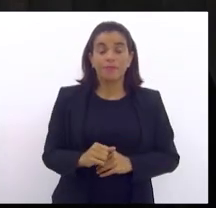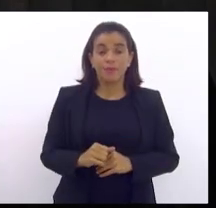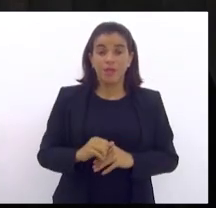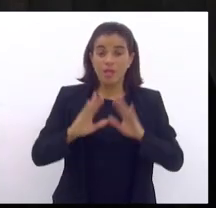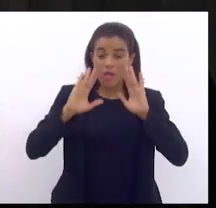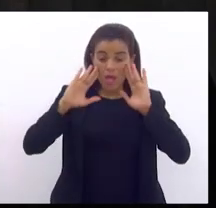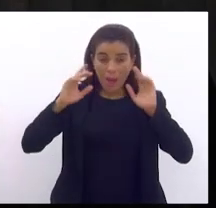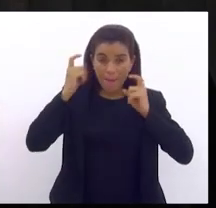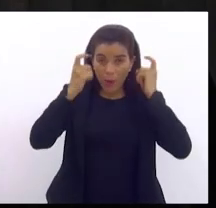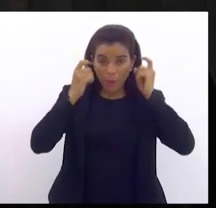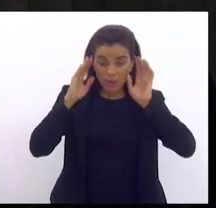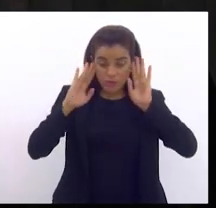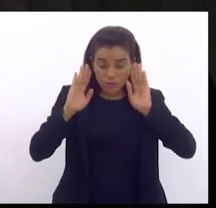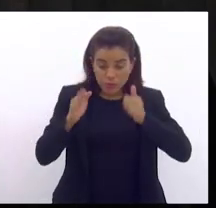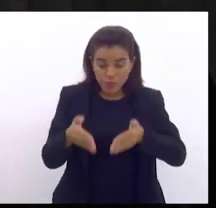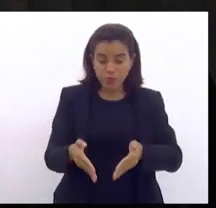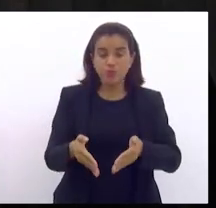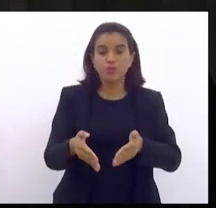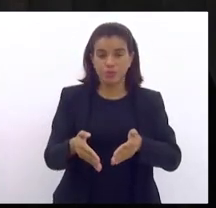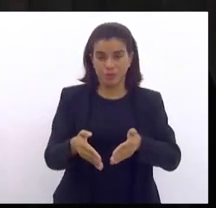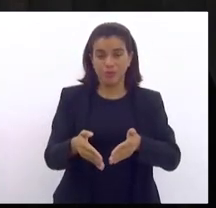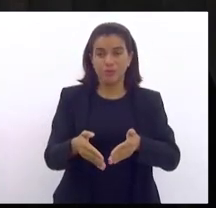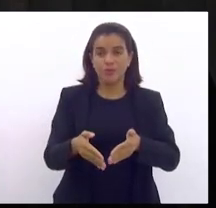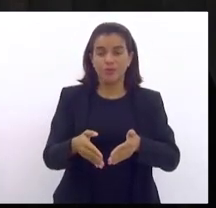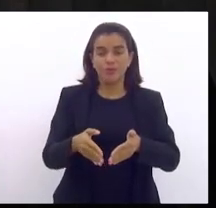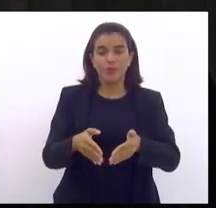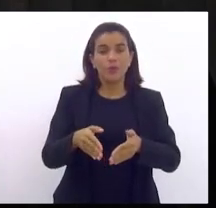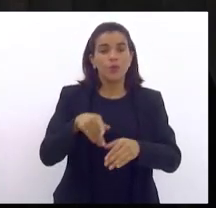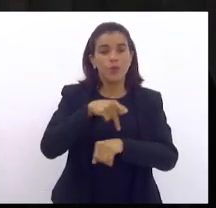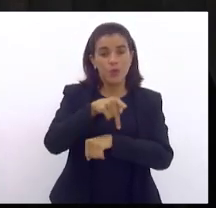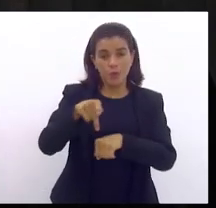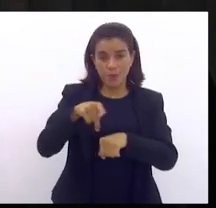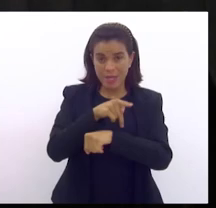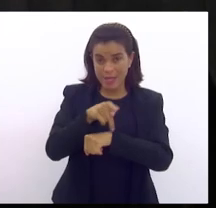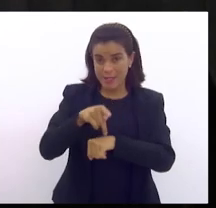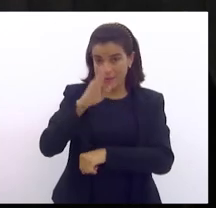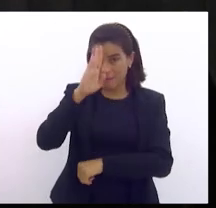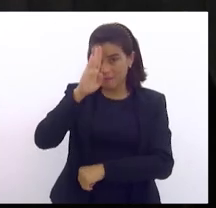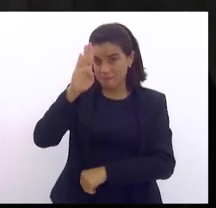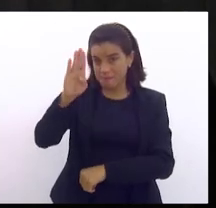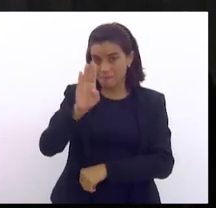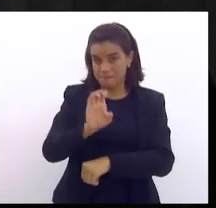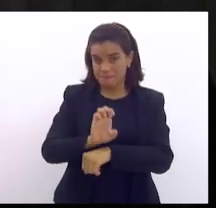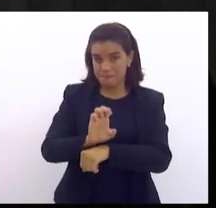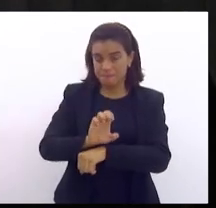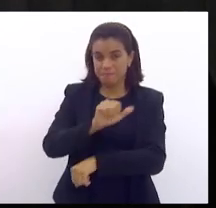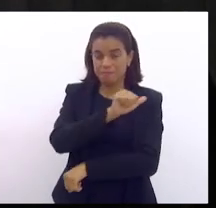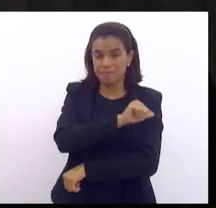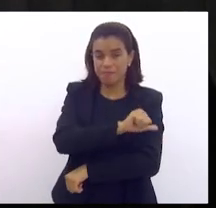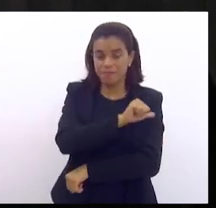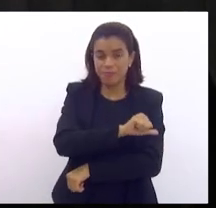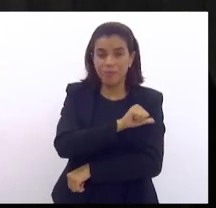central do nosso país, em especial do nosso Estado, é a segurança